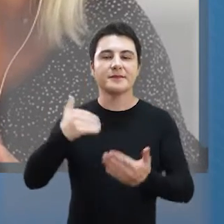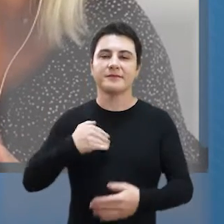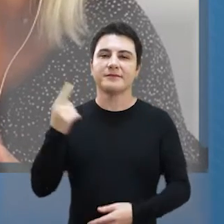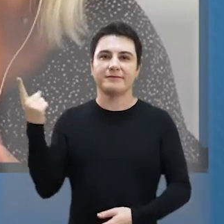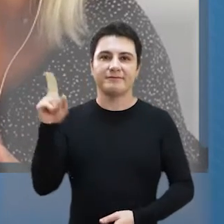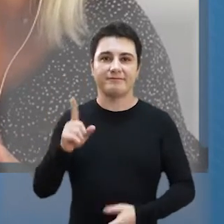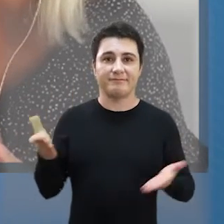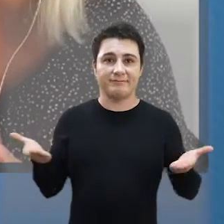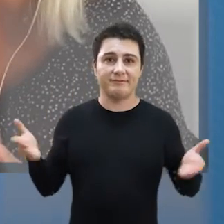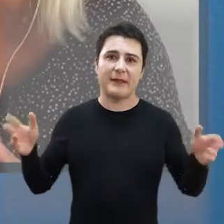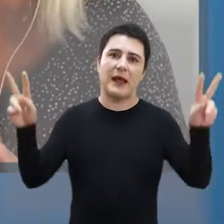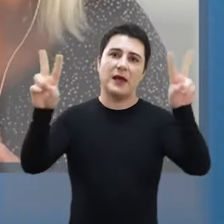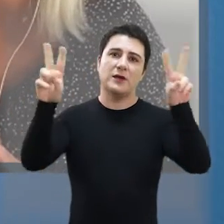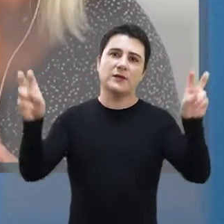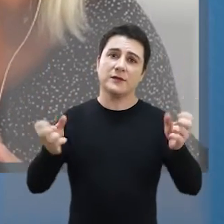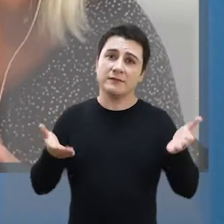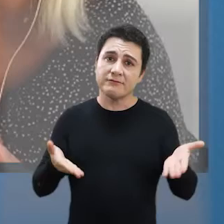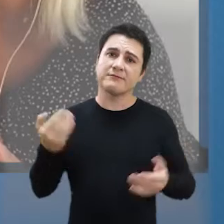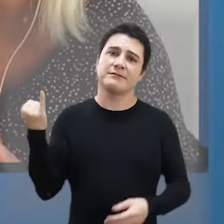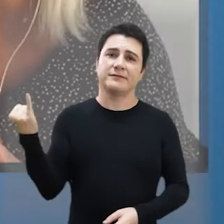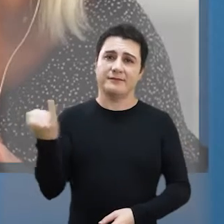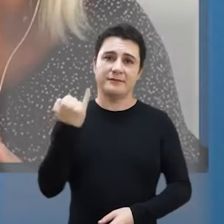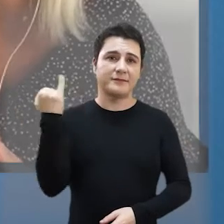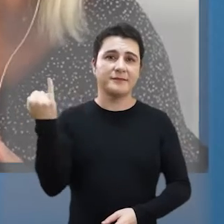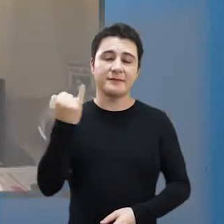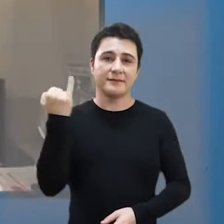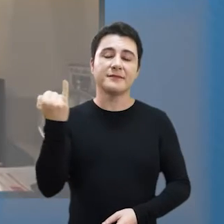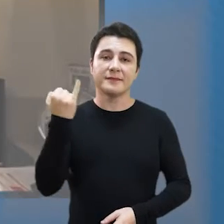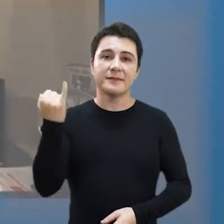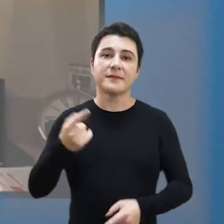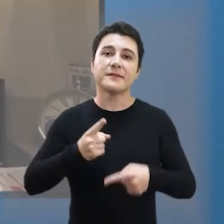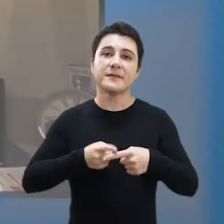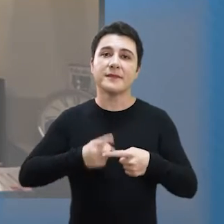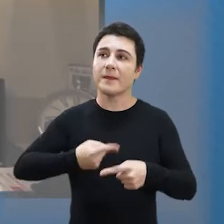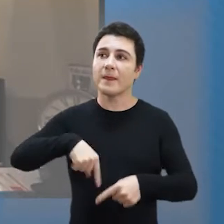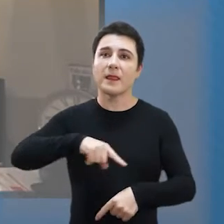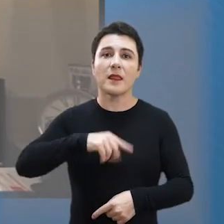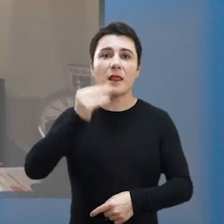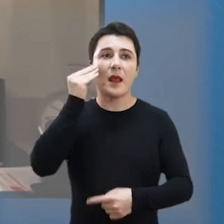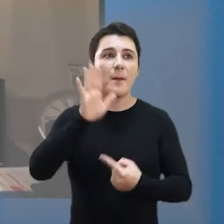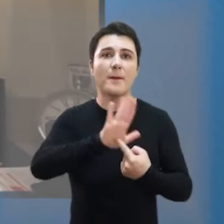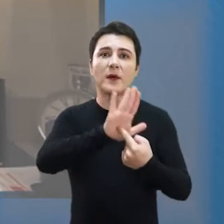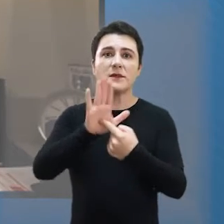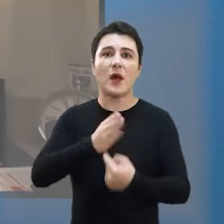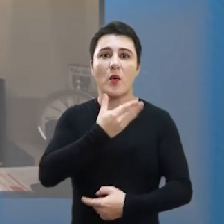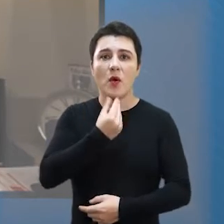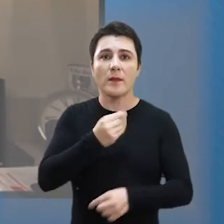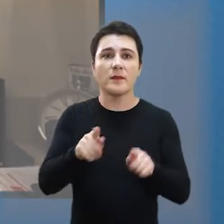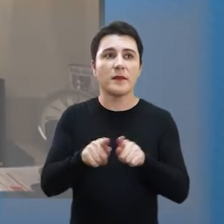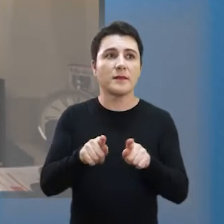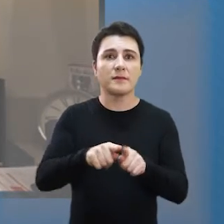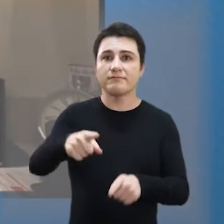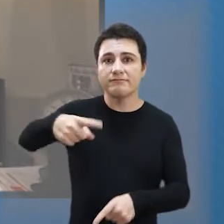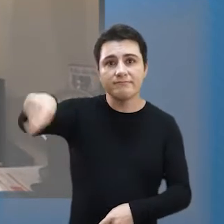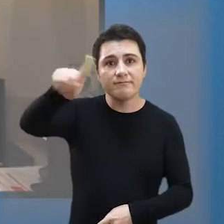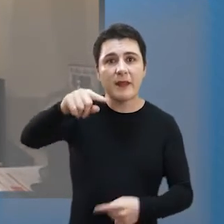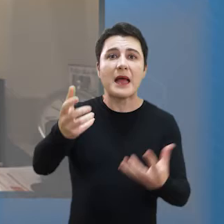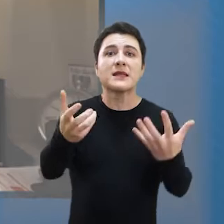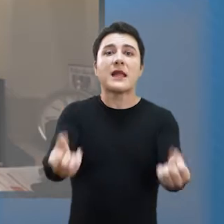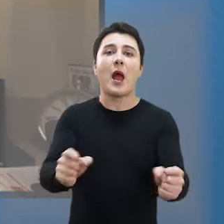poder participar desse assunto assim tão importante, que é tentar mostrar para os homens e tentar